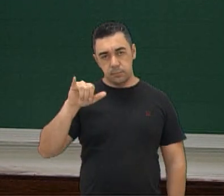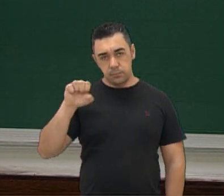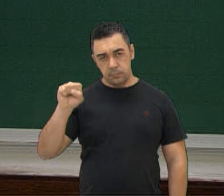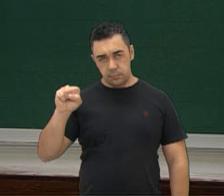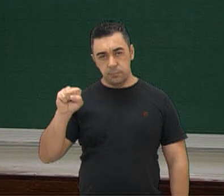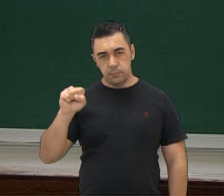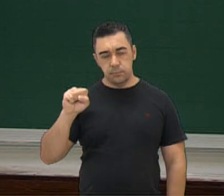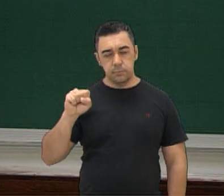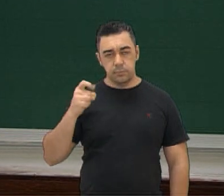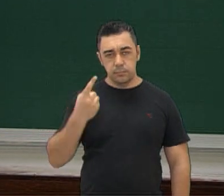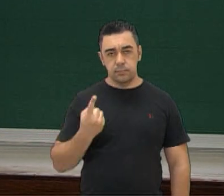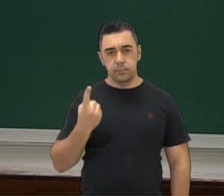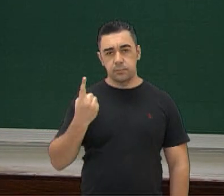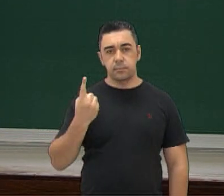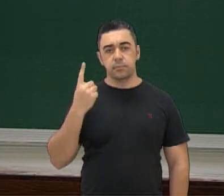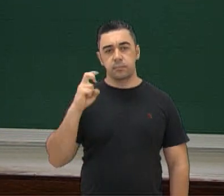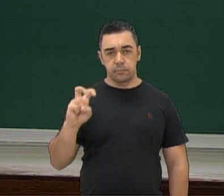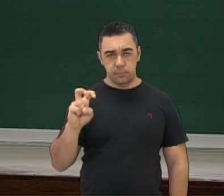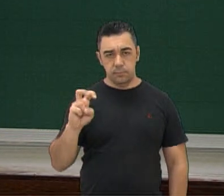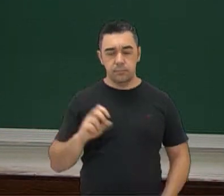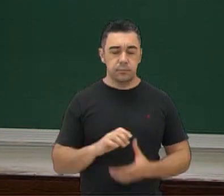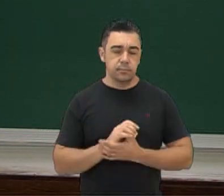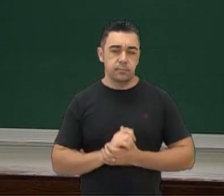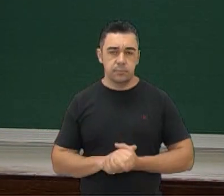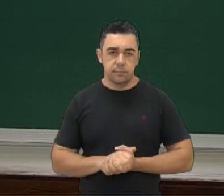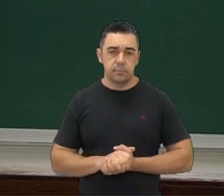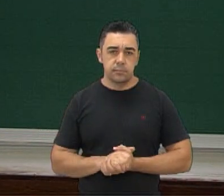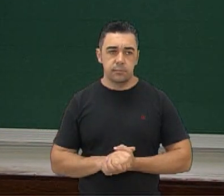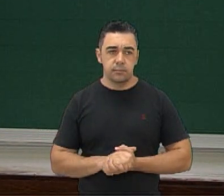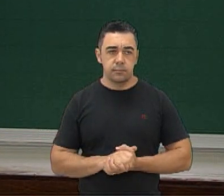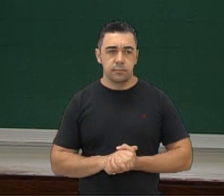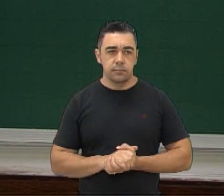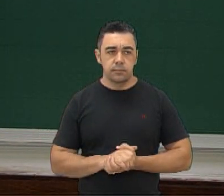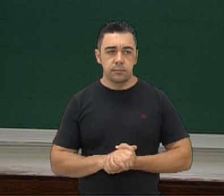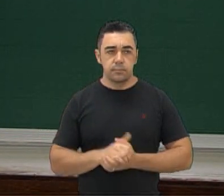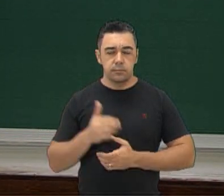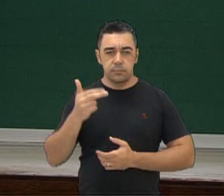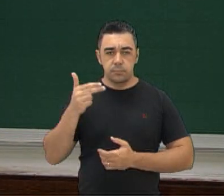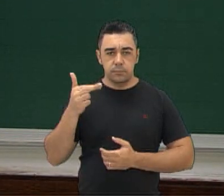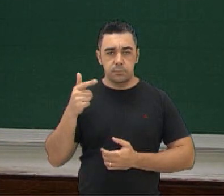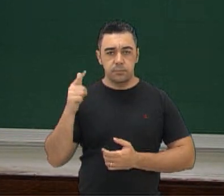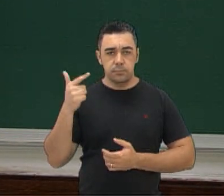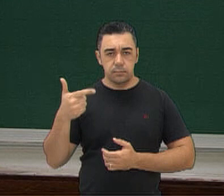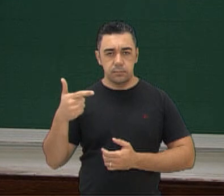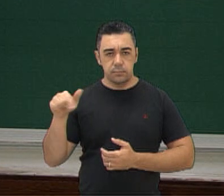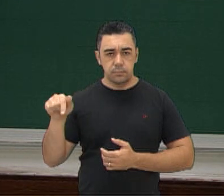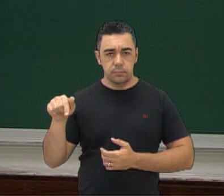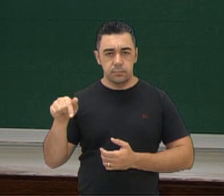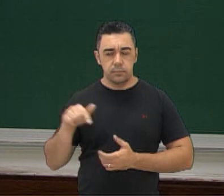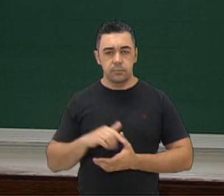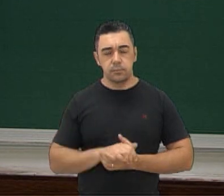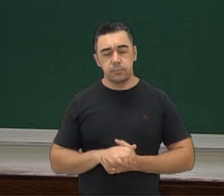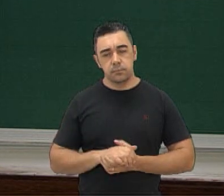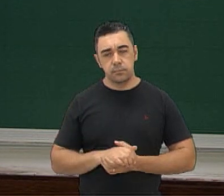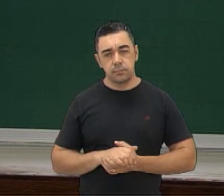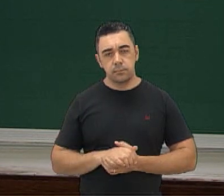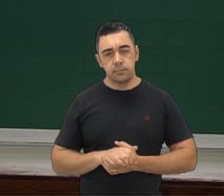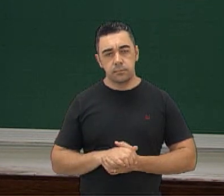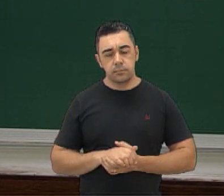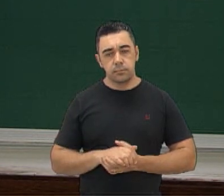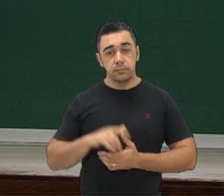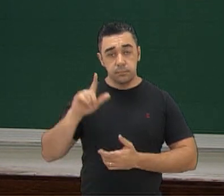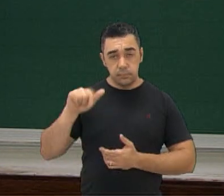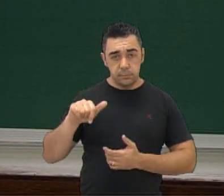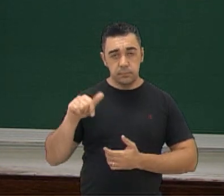já consegue identificar, mais 15 é igual a 27. É igual é o sinal de